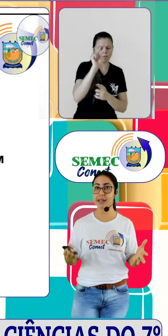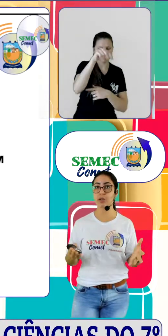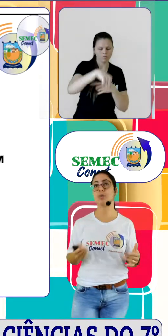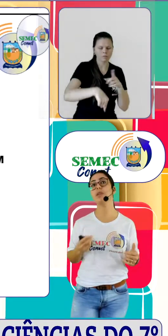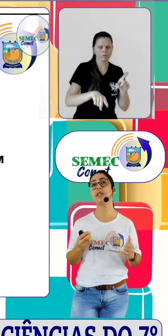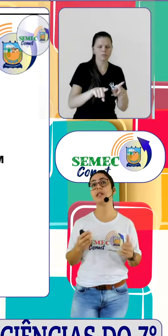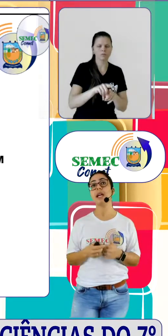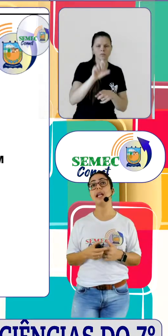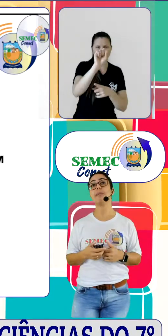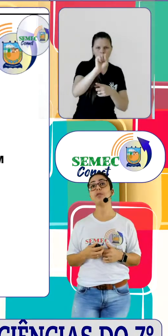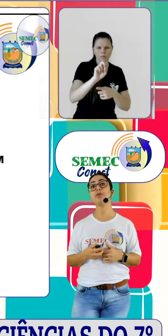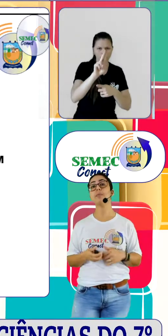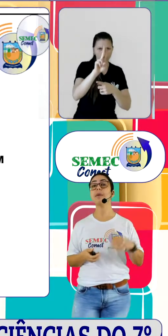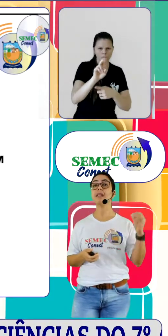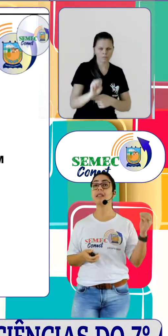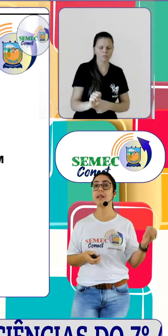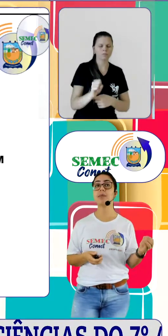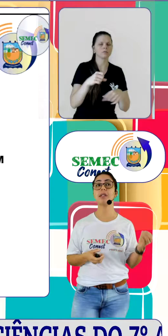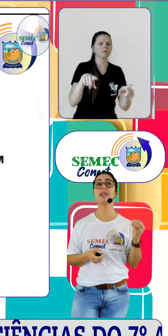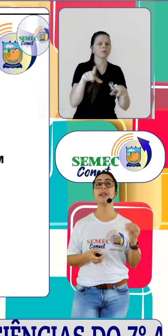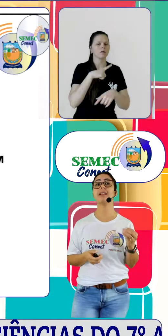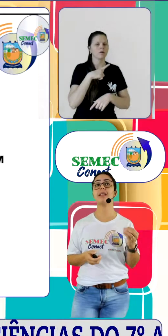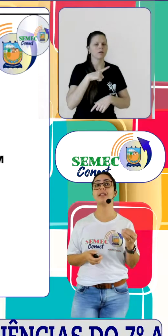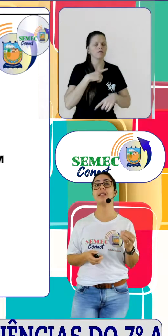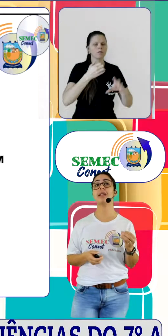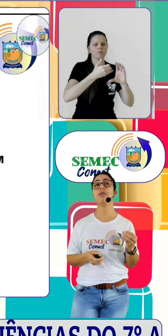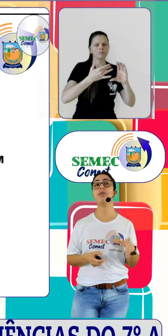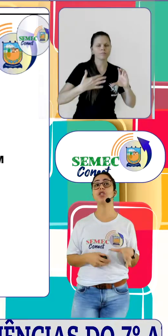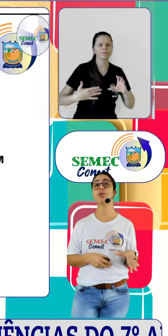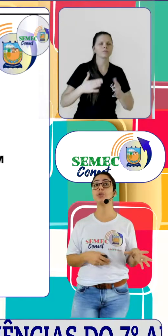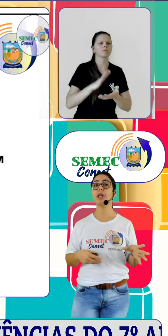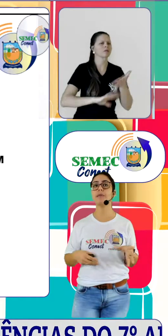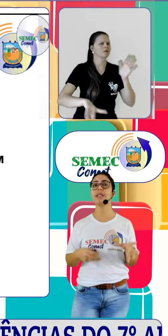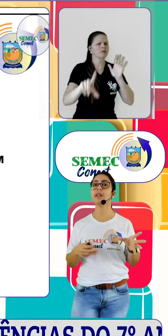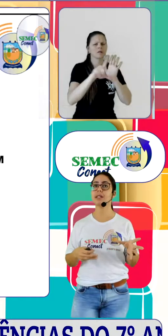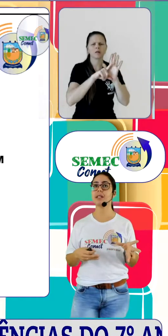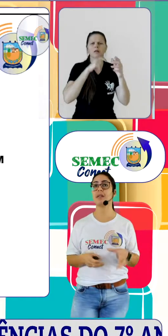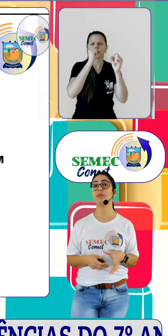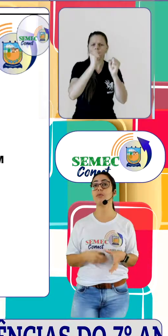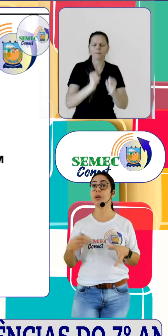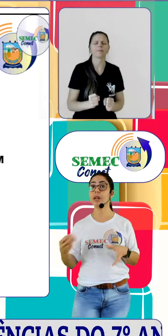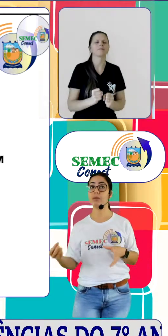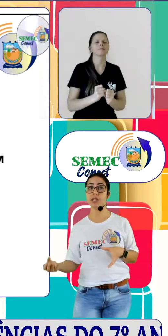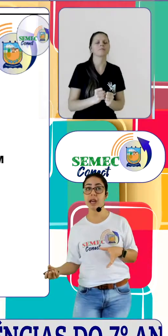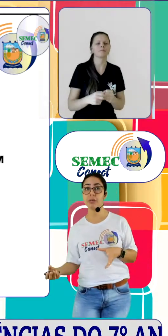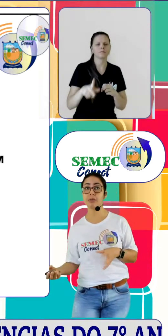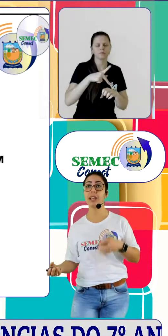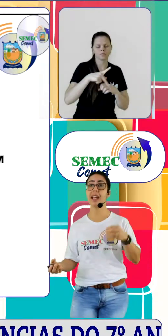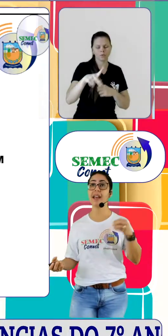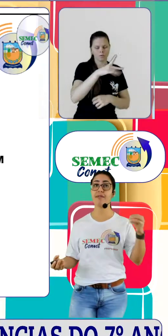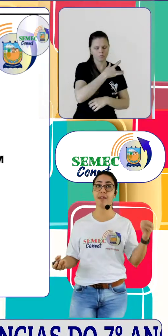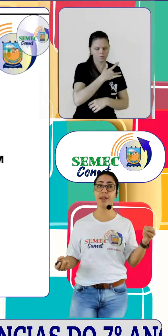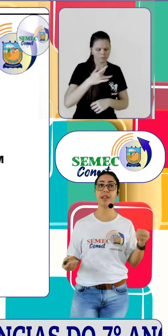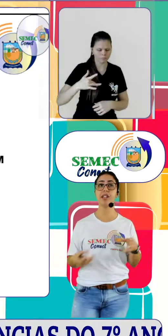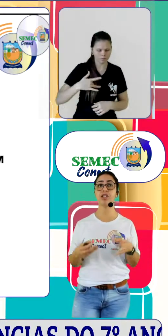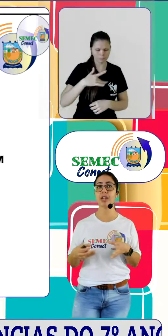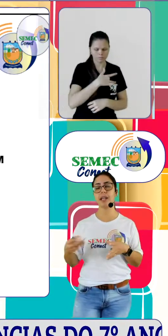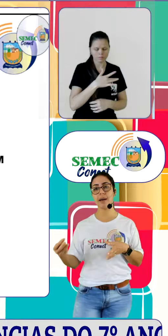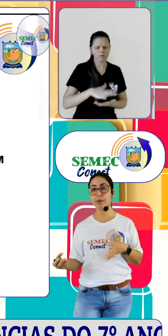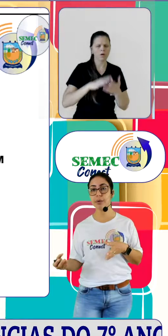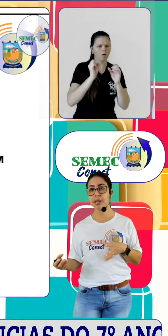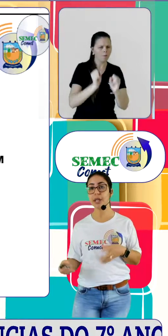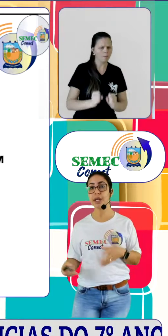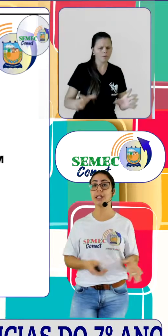sigla SUS, ele possui princípios e diretrizes que o estruturamos, sendo assim, os programas de saúde estar